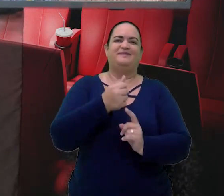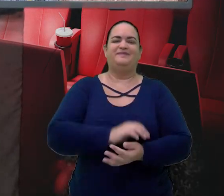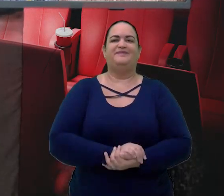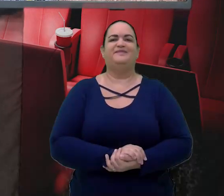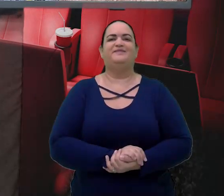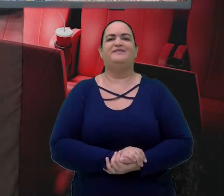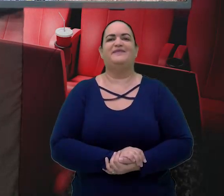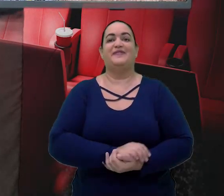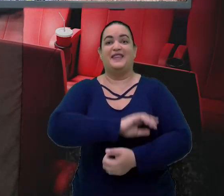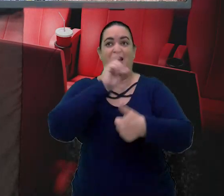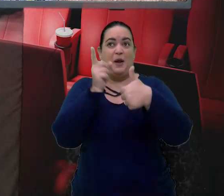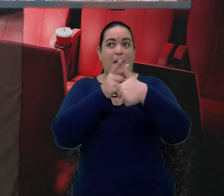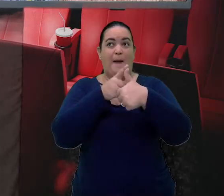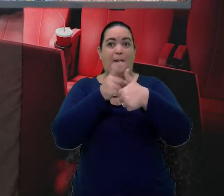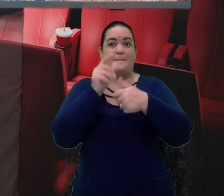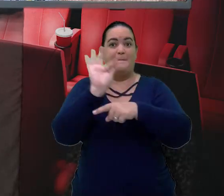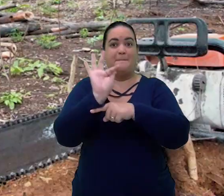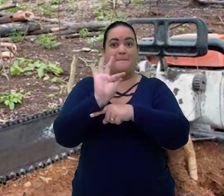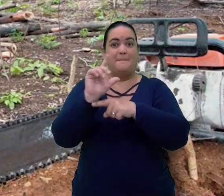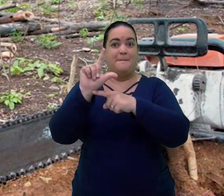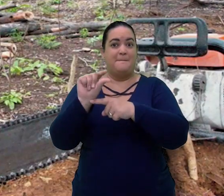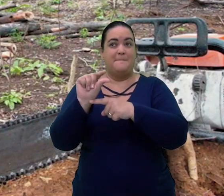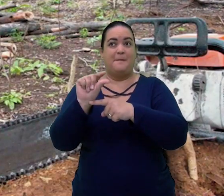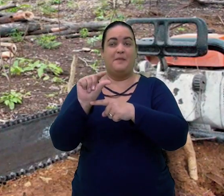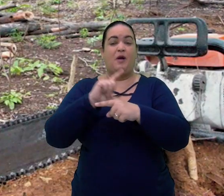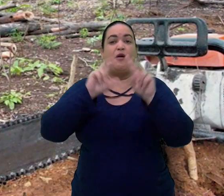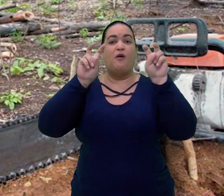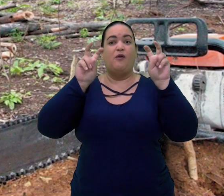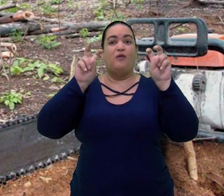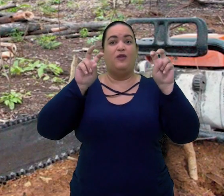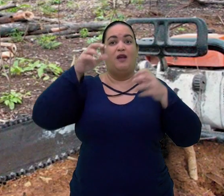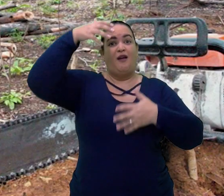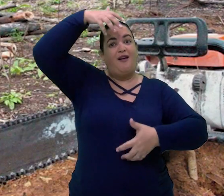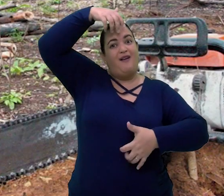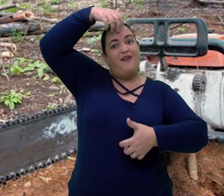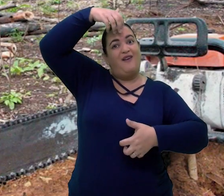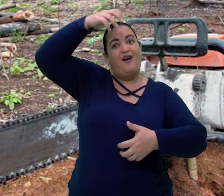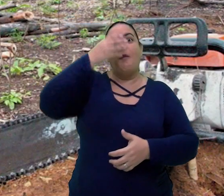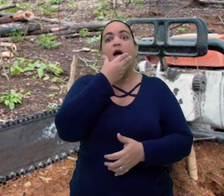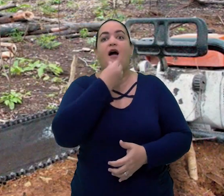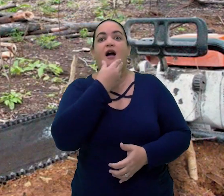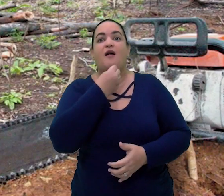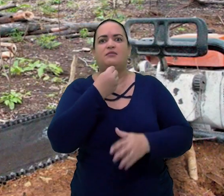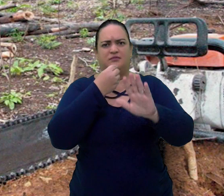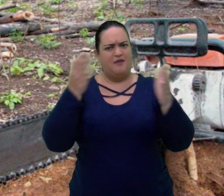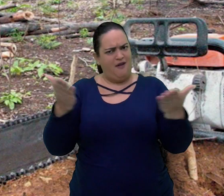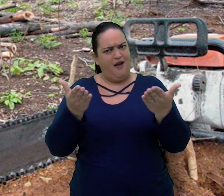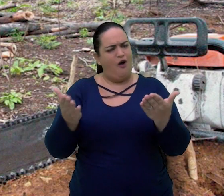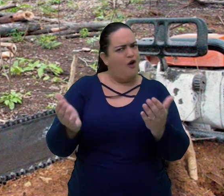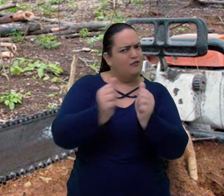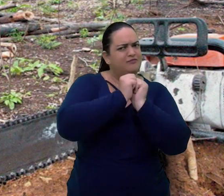E o nosso primeiro curta-metragem tem por título O Macaco Homem. Vamos fazer uma breve reflexão